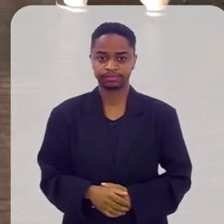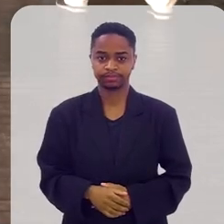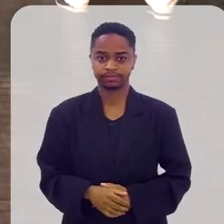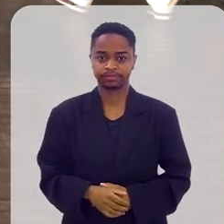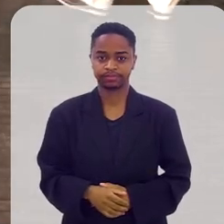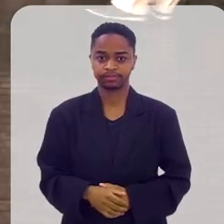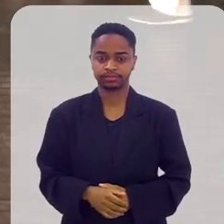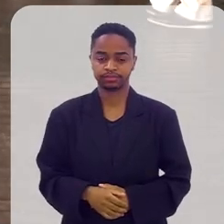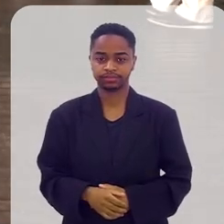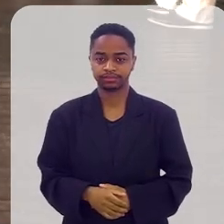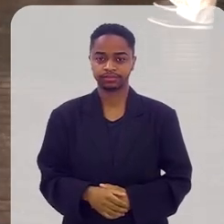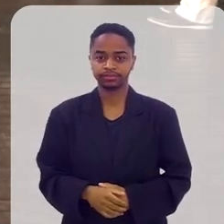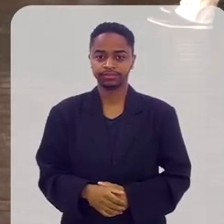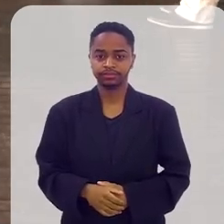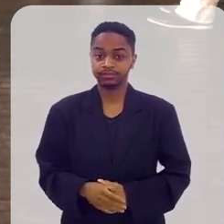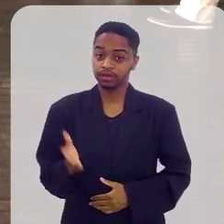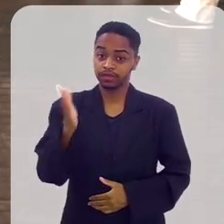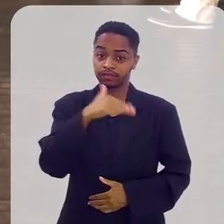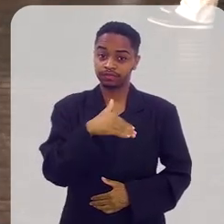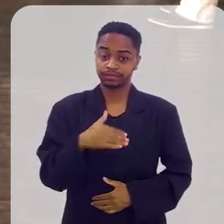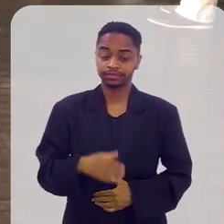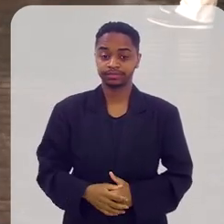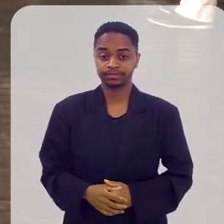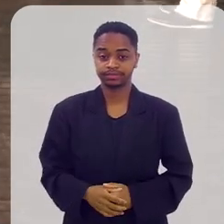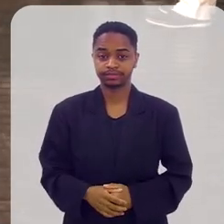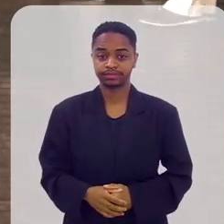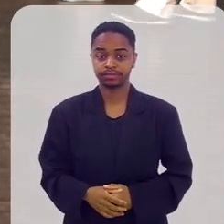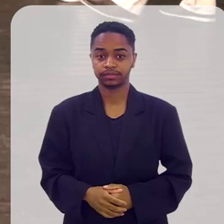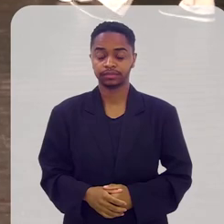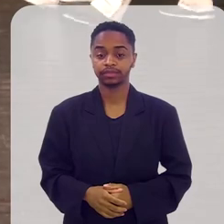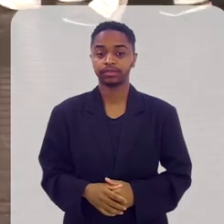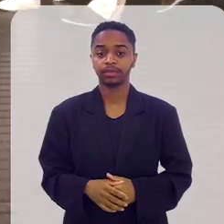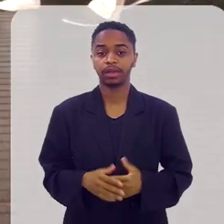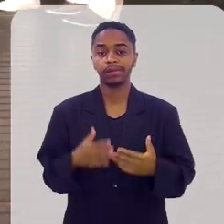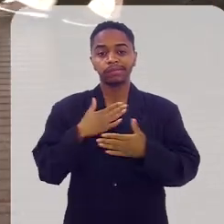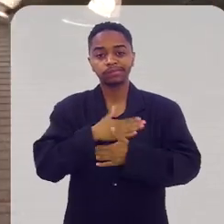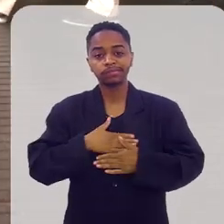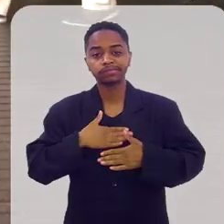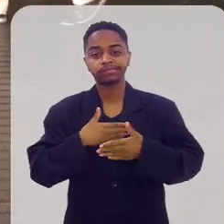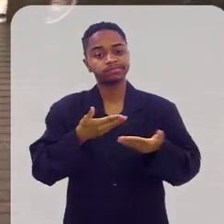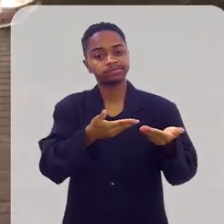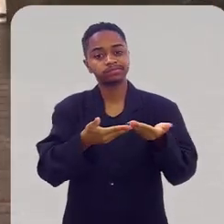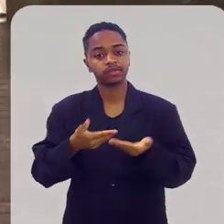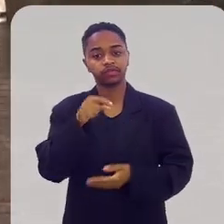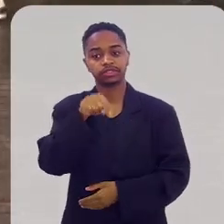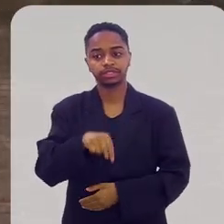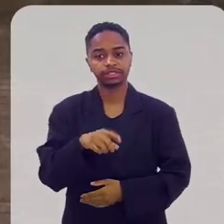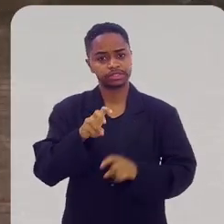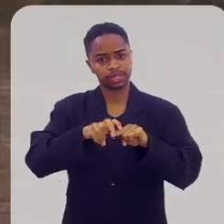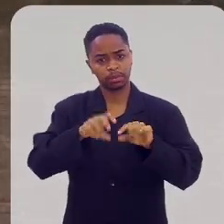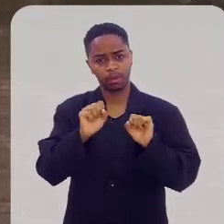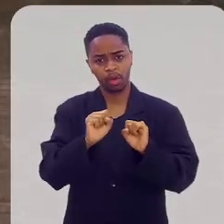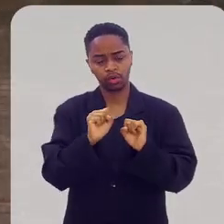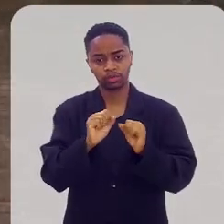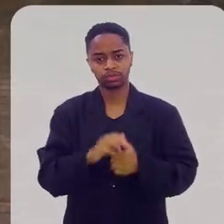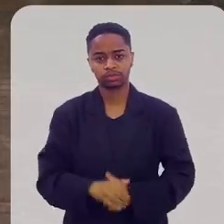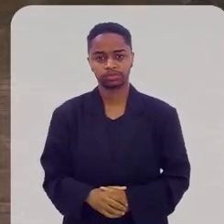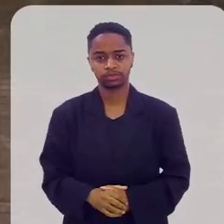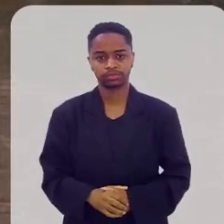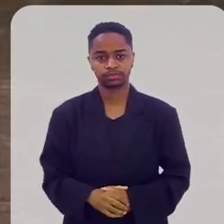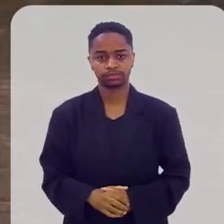pra cá. Vem pra cá. Baconzinho tá ali. Prazer demais te receber no programa. Sente aí na nossa cadeira. Isso aqui é o